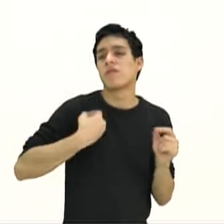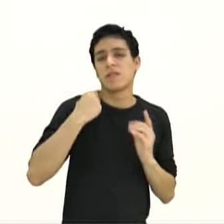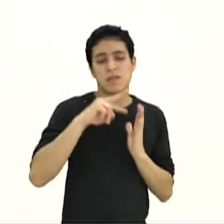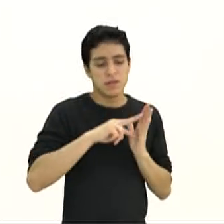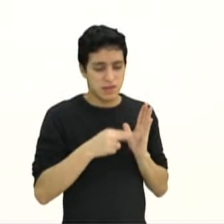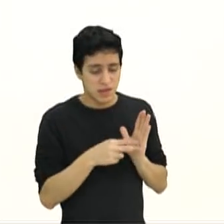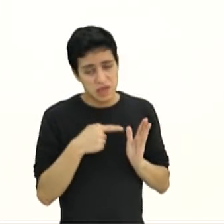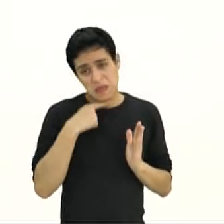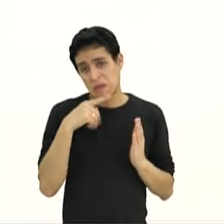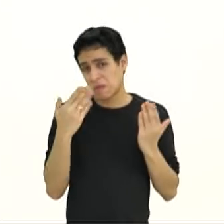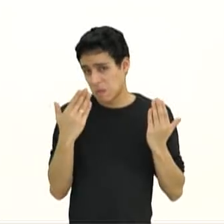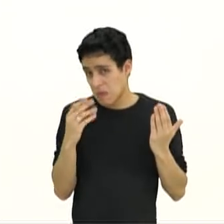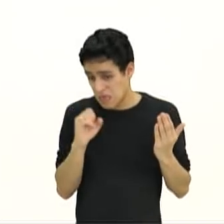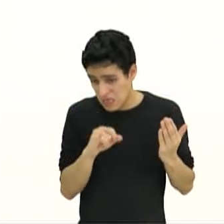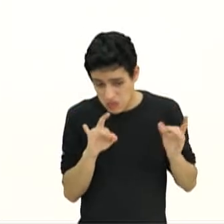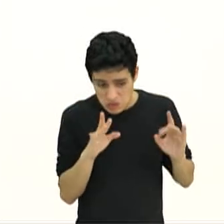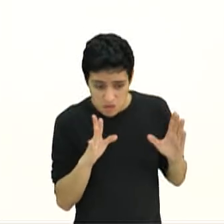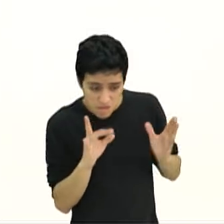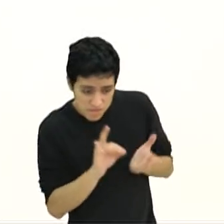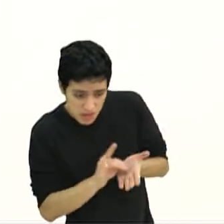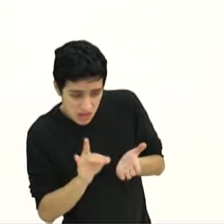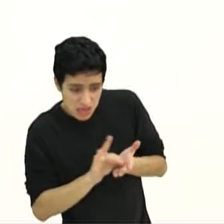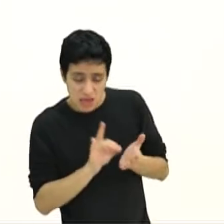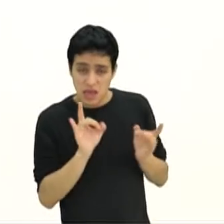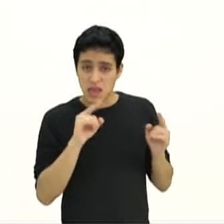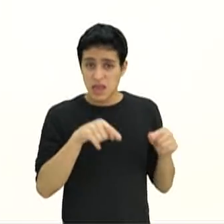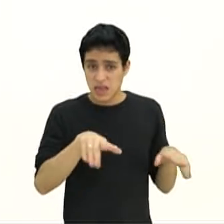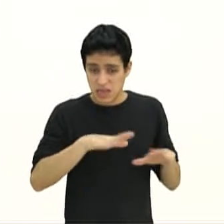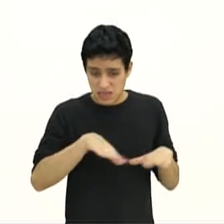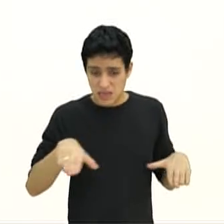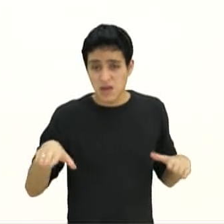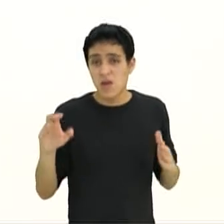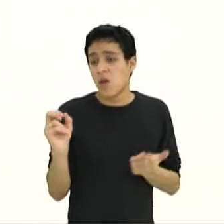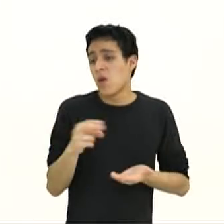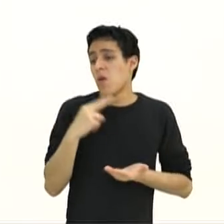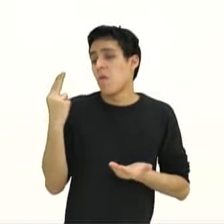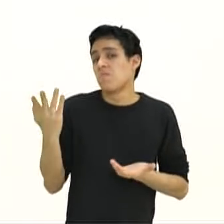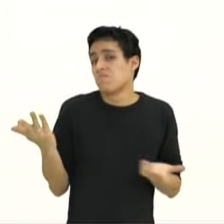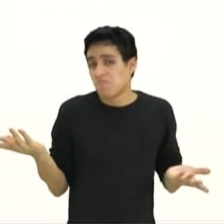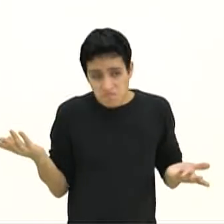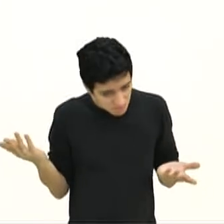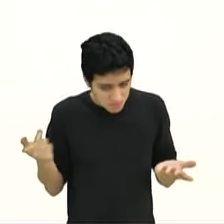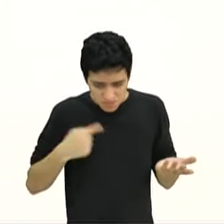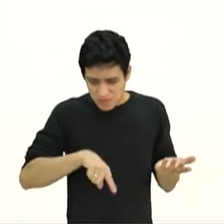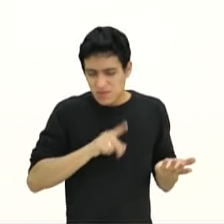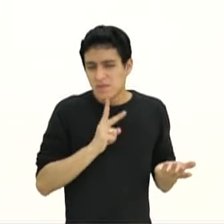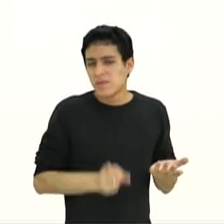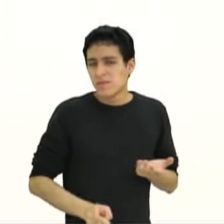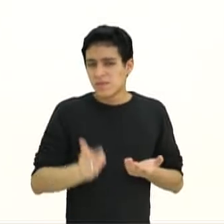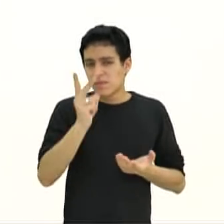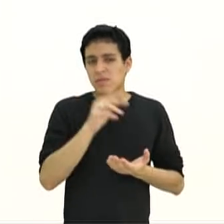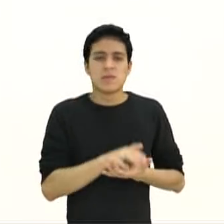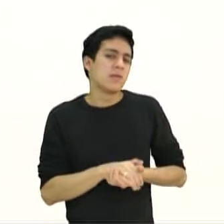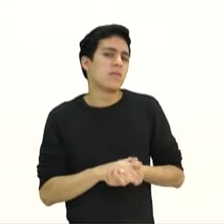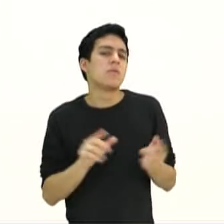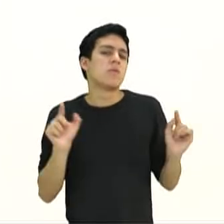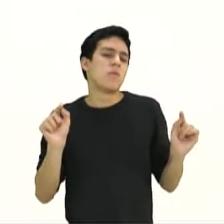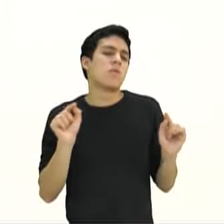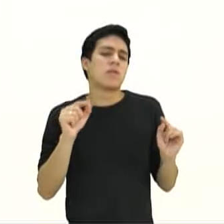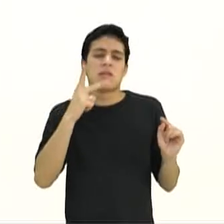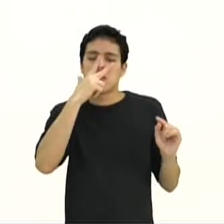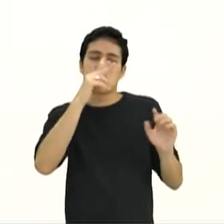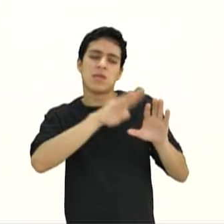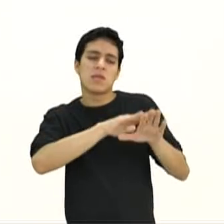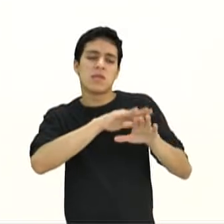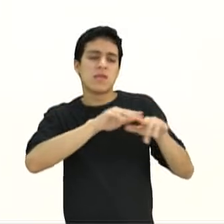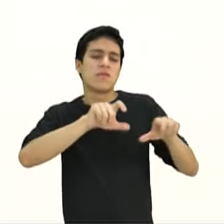cá minhas dúvidas se isso é verdade apenas para crianças, mas vamos prosseguir. O que podemos inferir